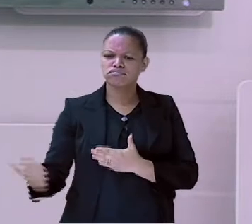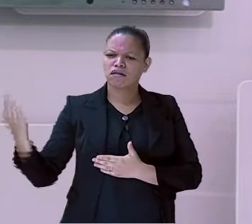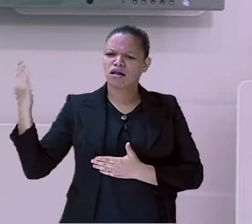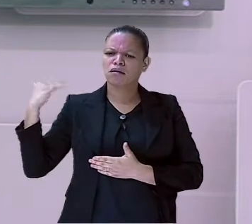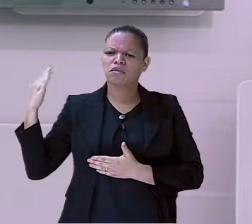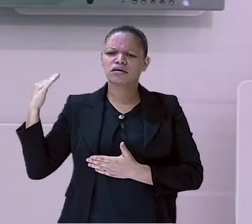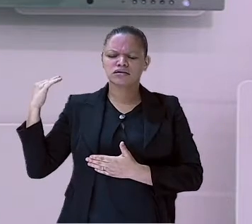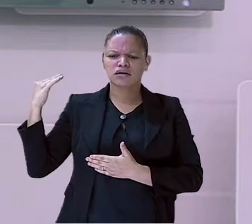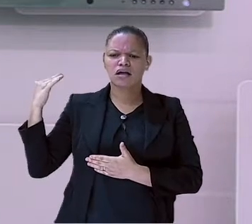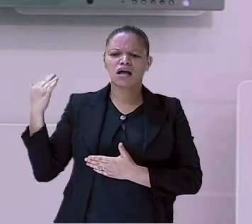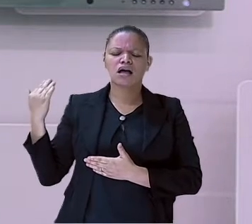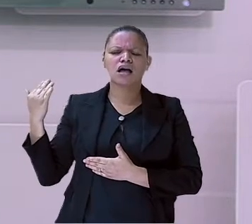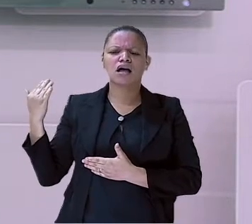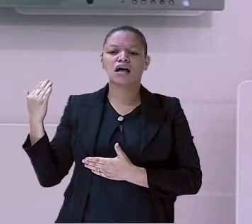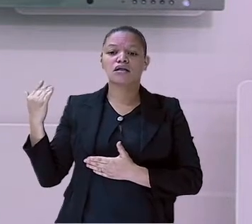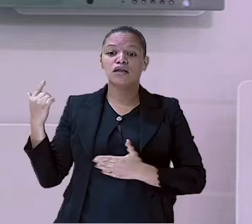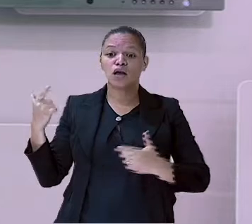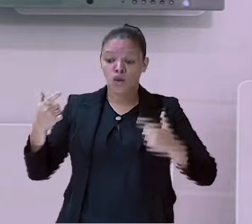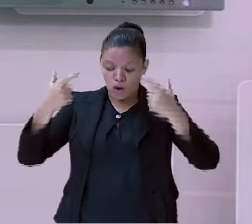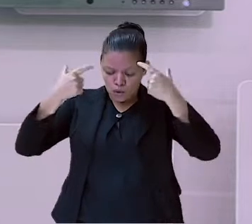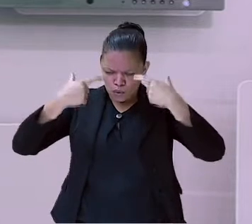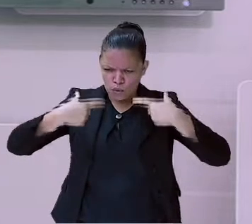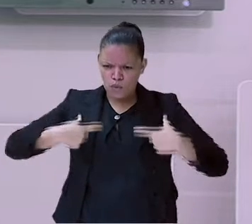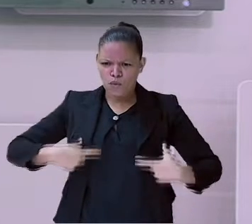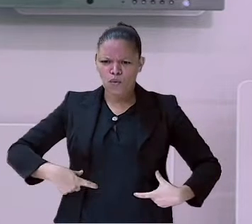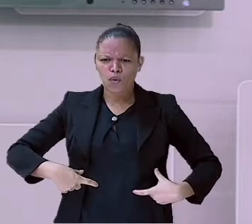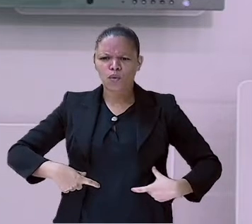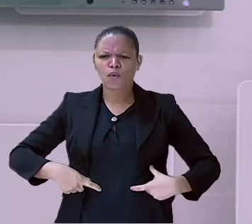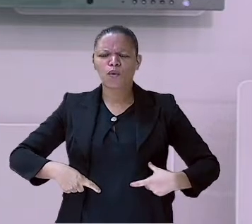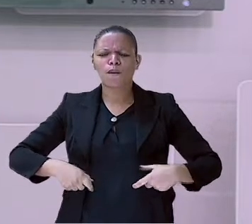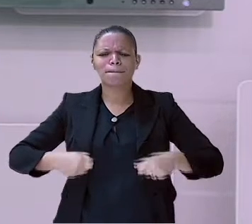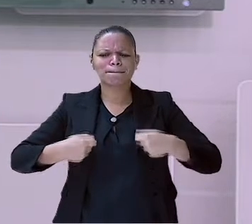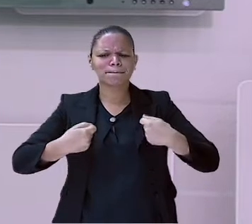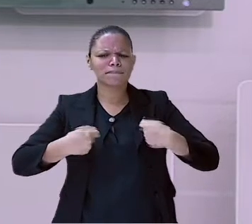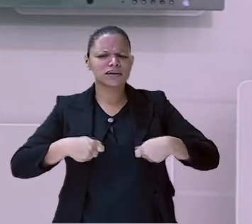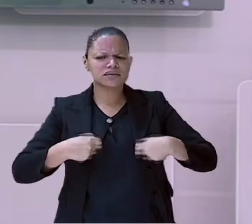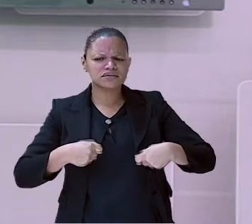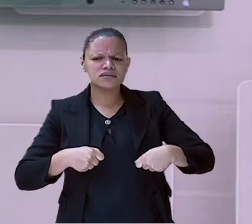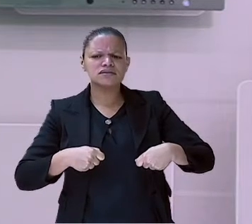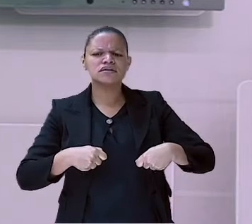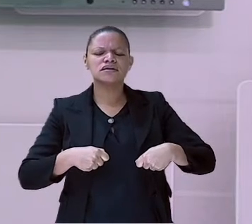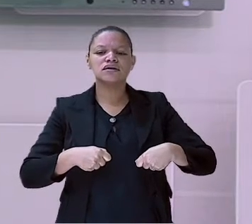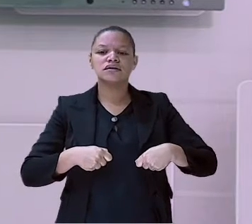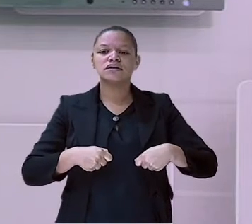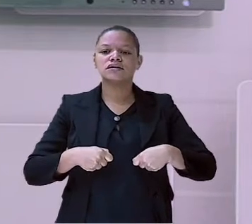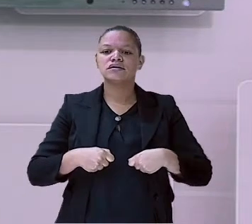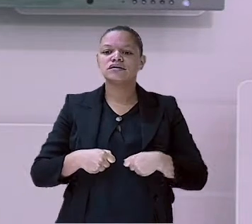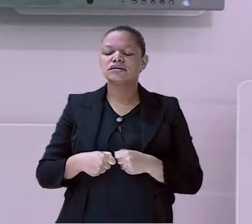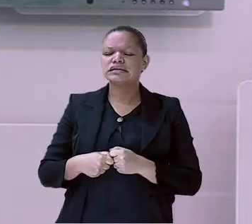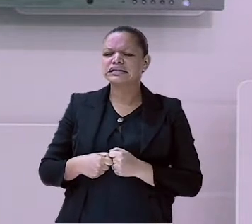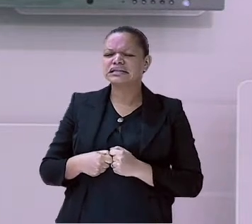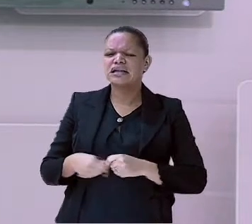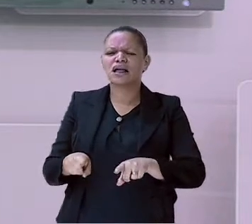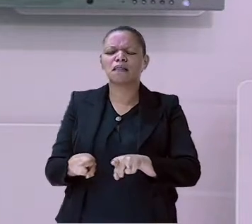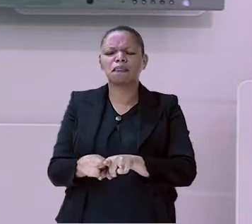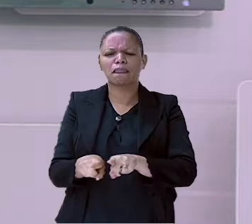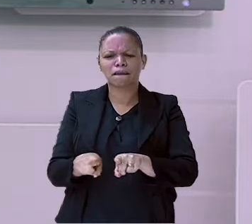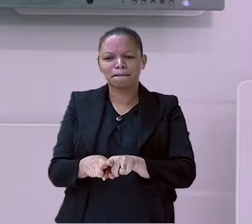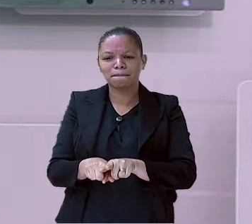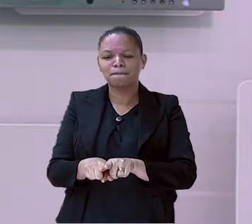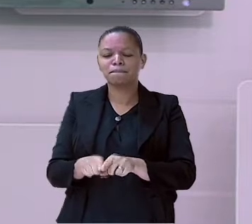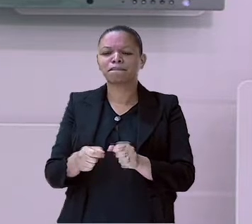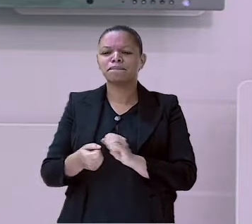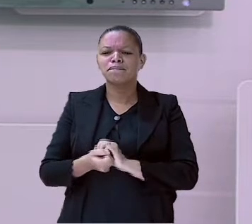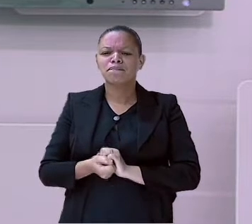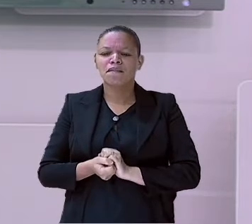para ele estar bem nutrido. Falamos também da importância das plantas na nossa alimentação.